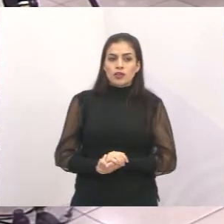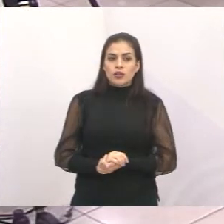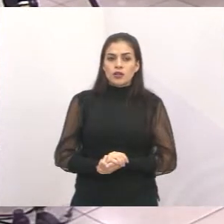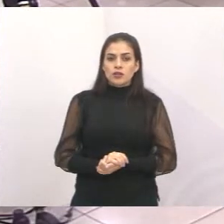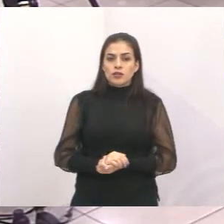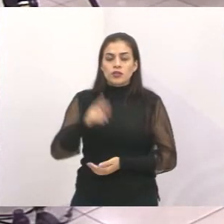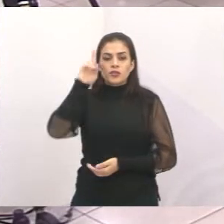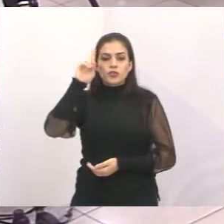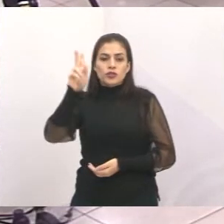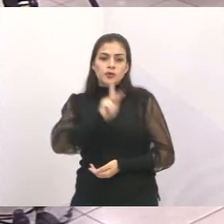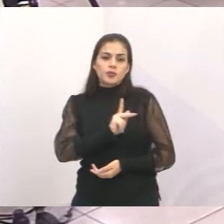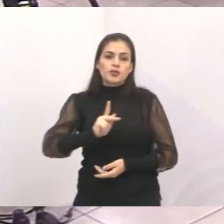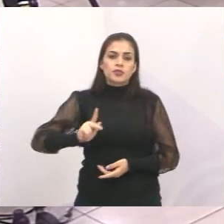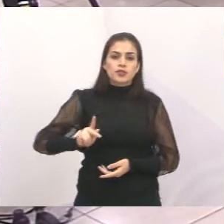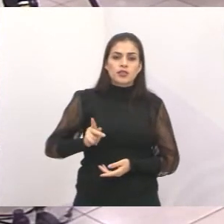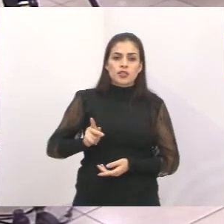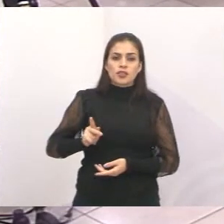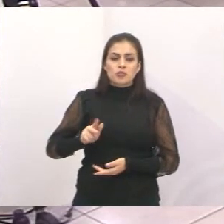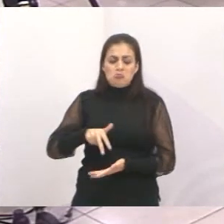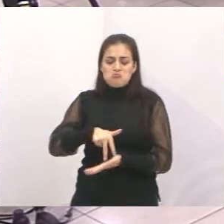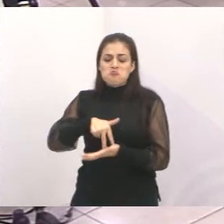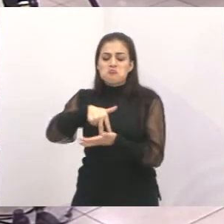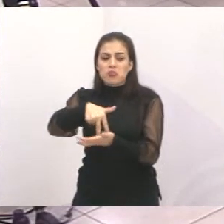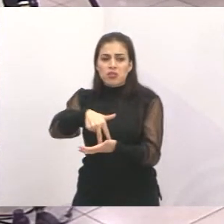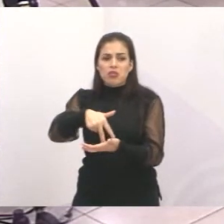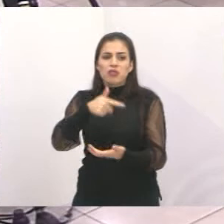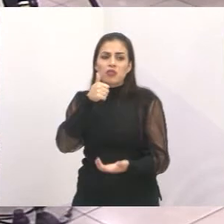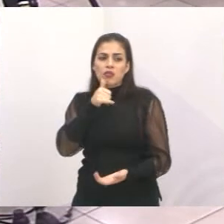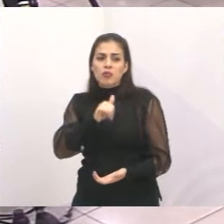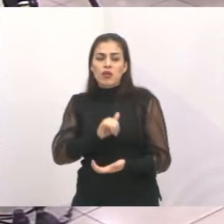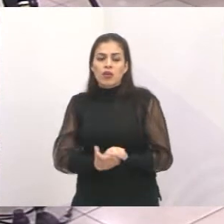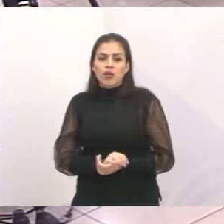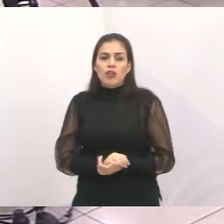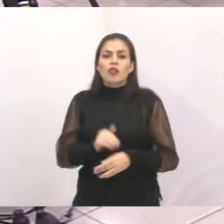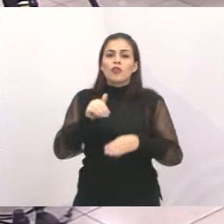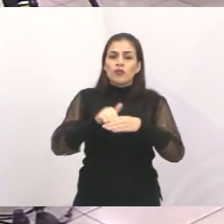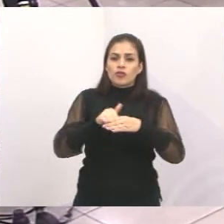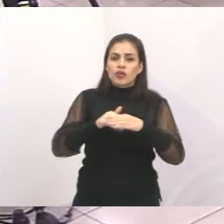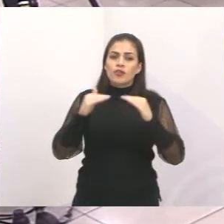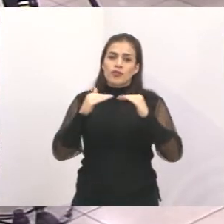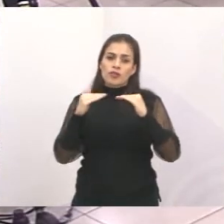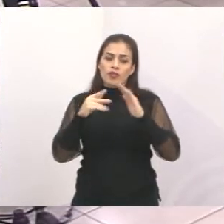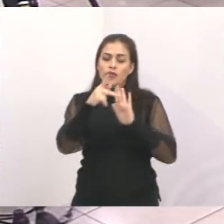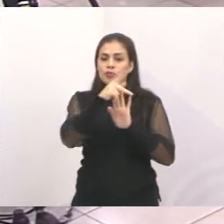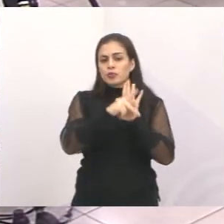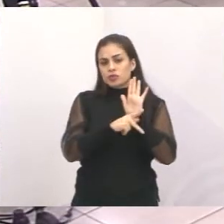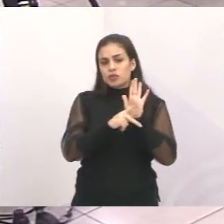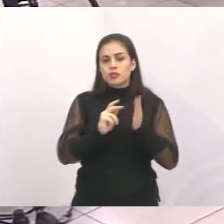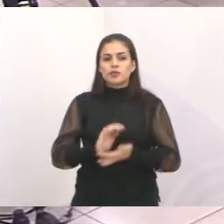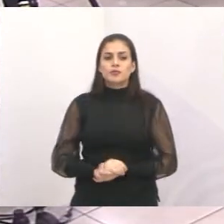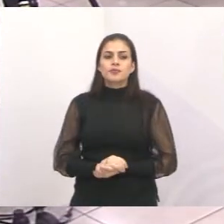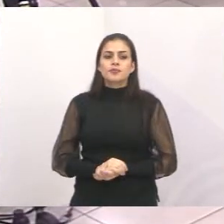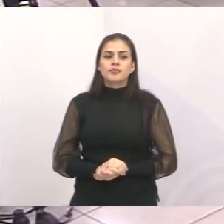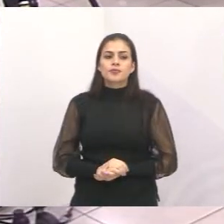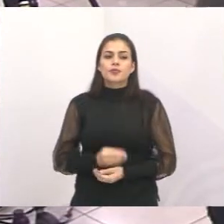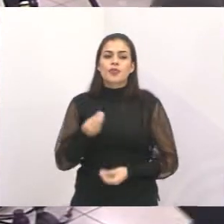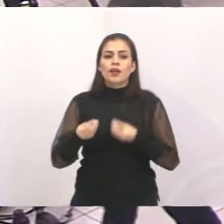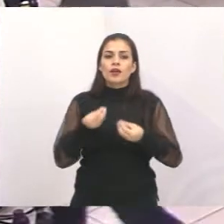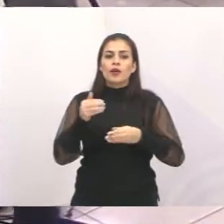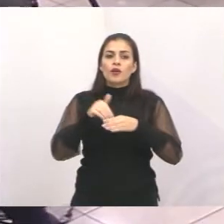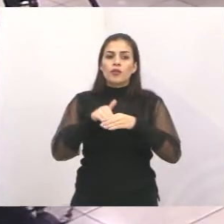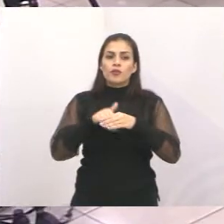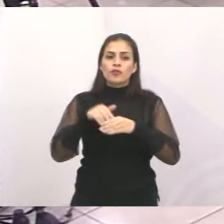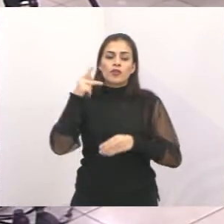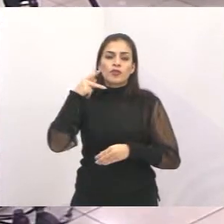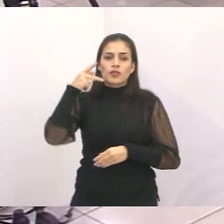Flávio? Senhor presidente, como eu já adiantei na tribuna, eu vou votar favoravelmente ao projeto. Como vota a vereadora